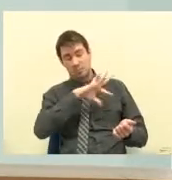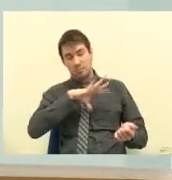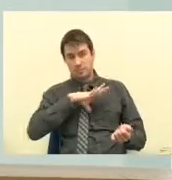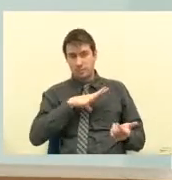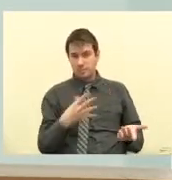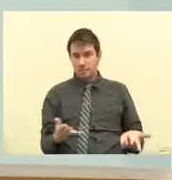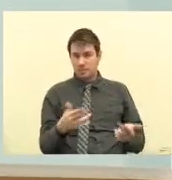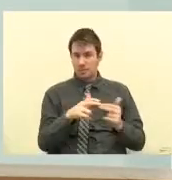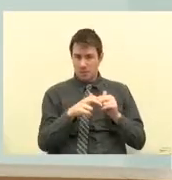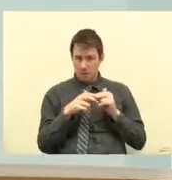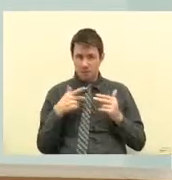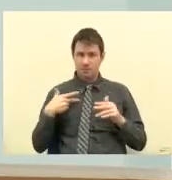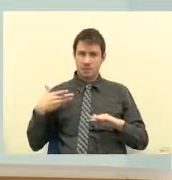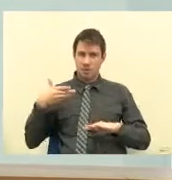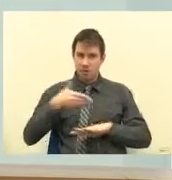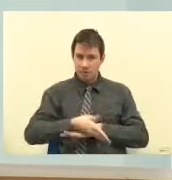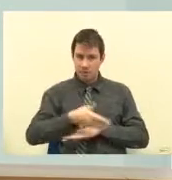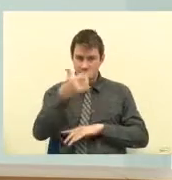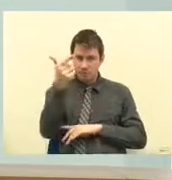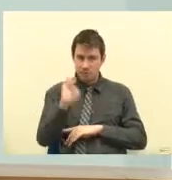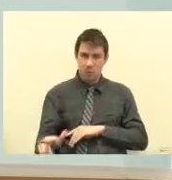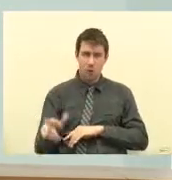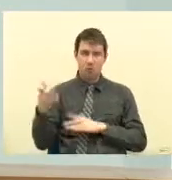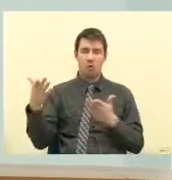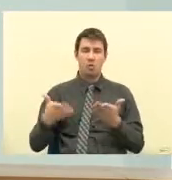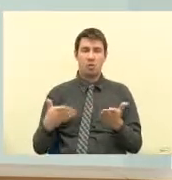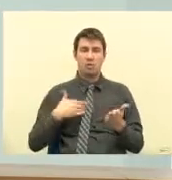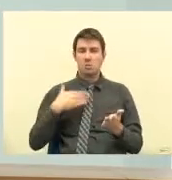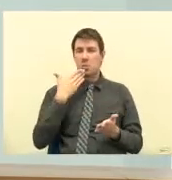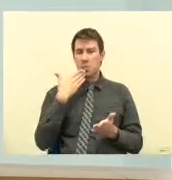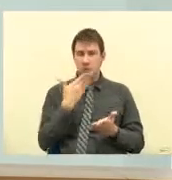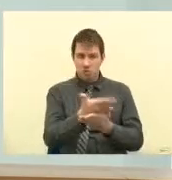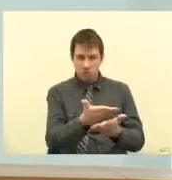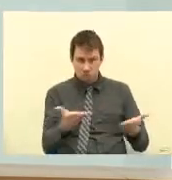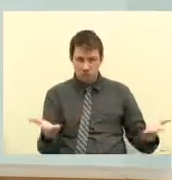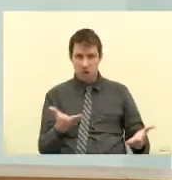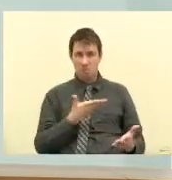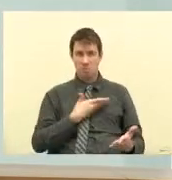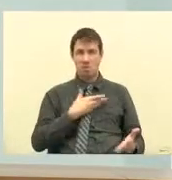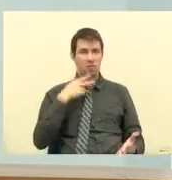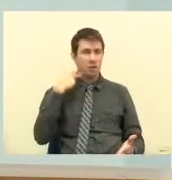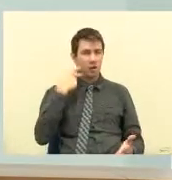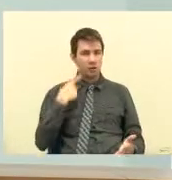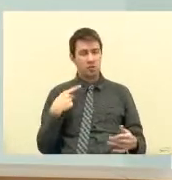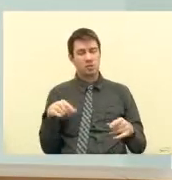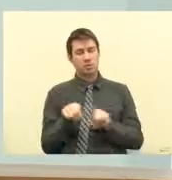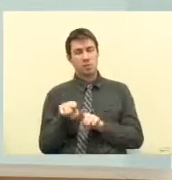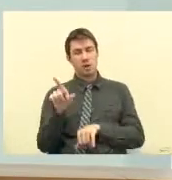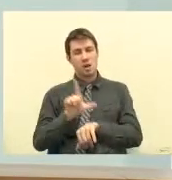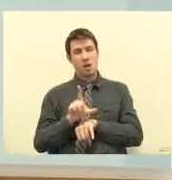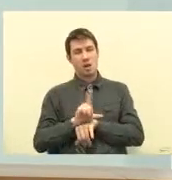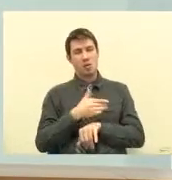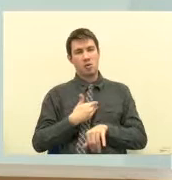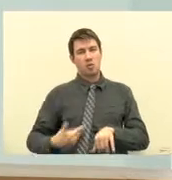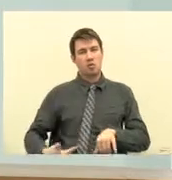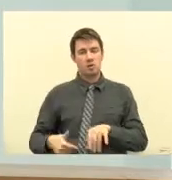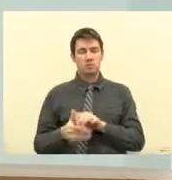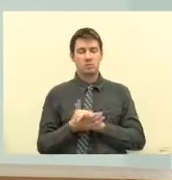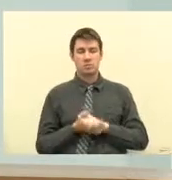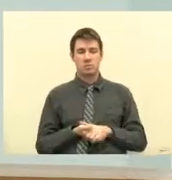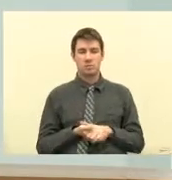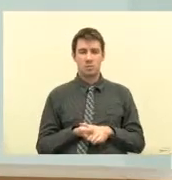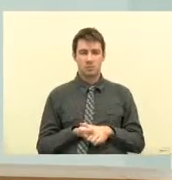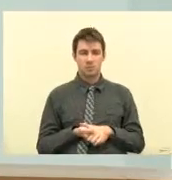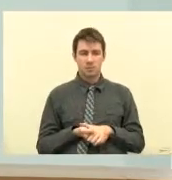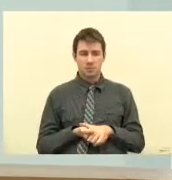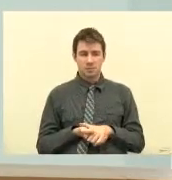Então eu venho aqui novamente, nessa tribuna, pedir aos vereadores, ao líder do governo, e